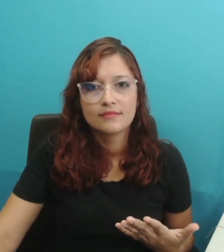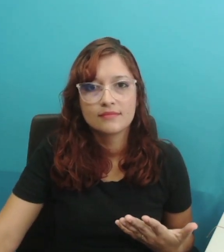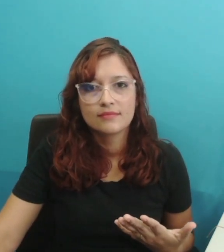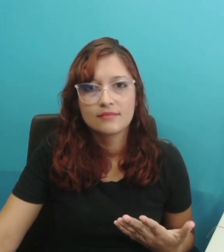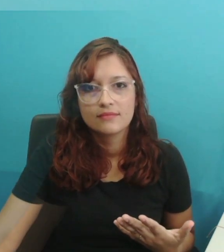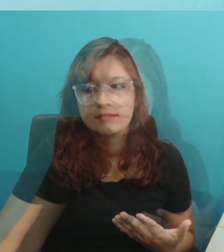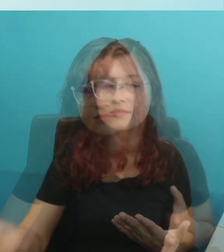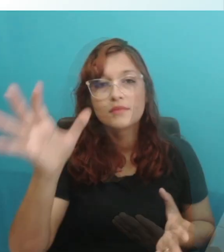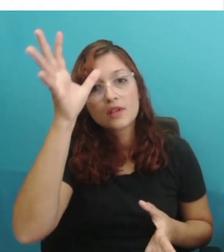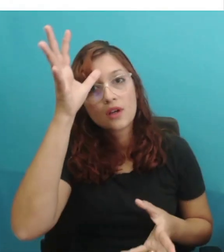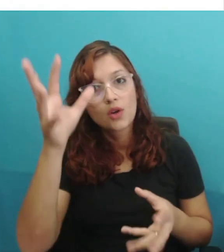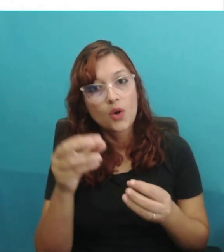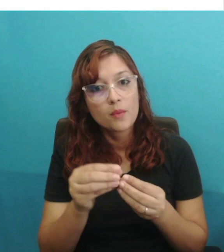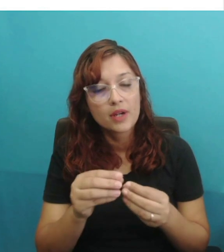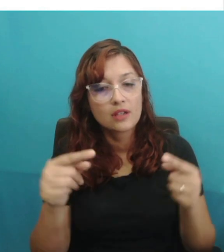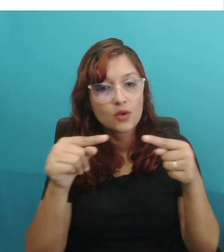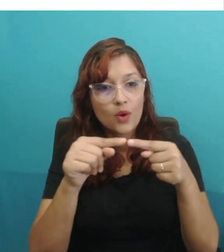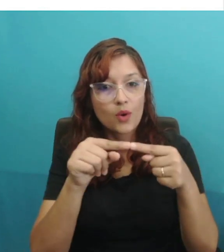Então,